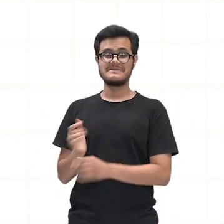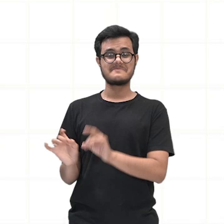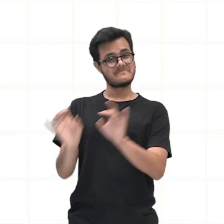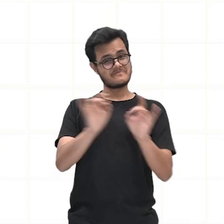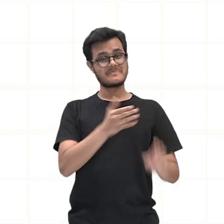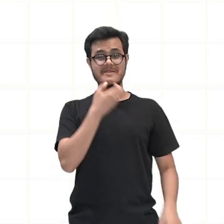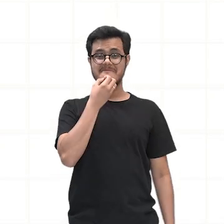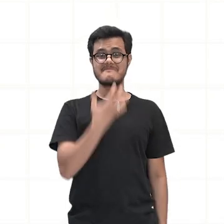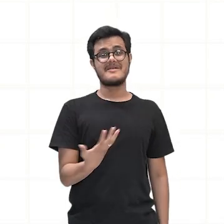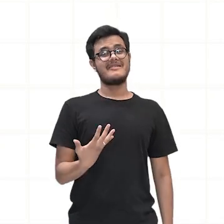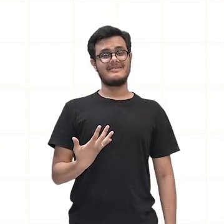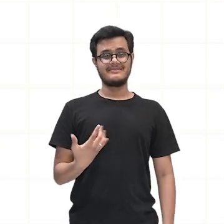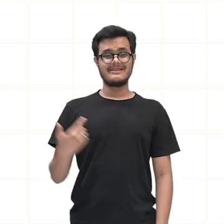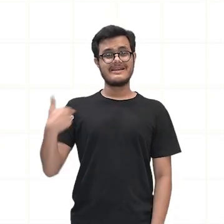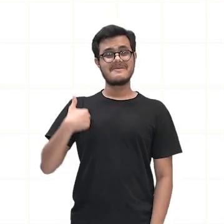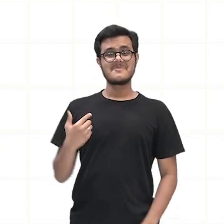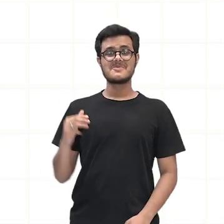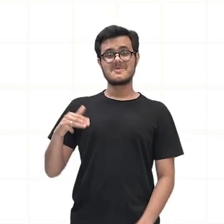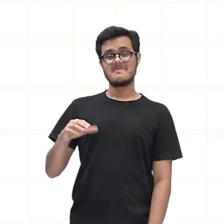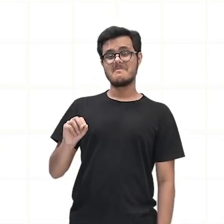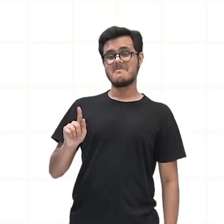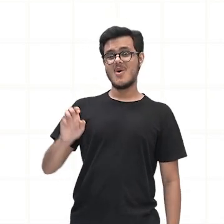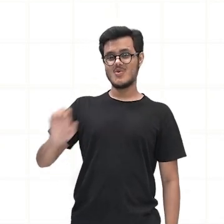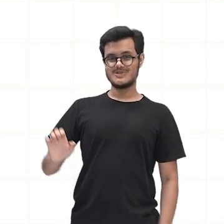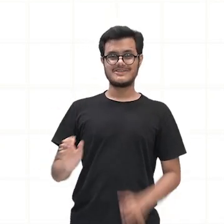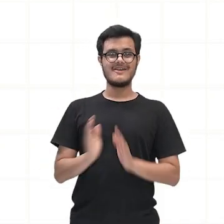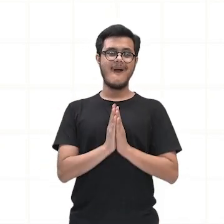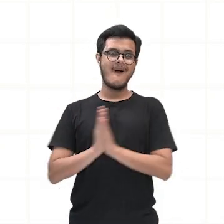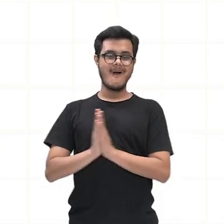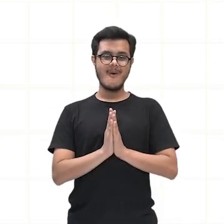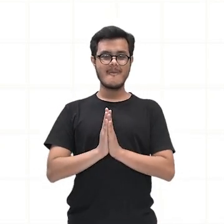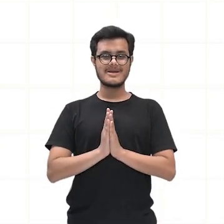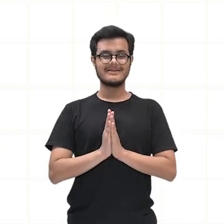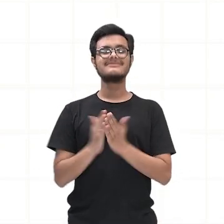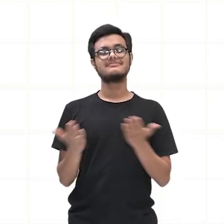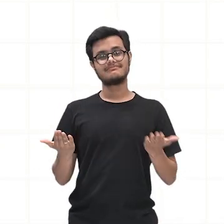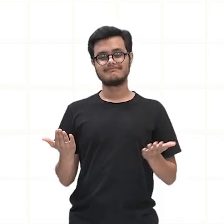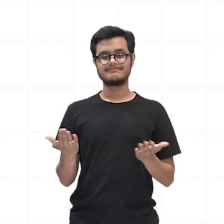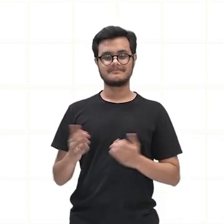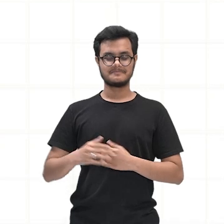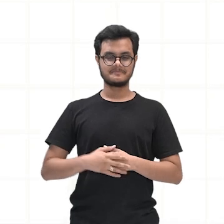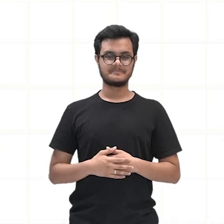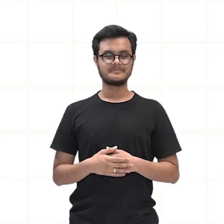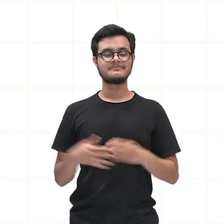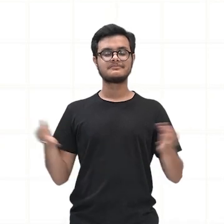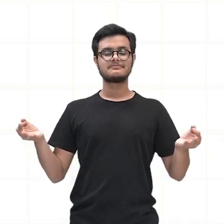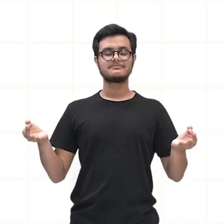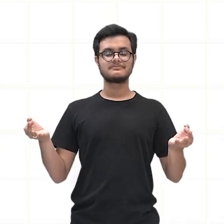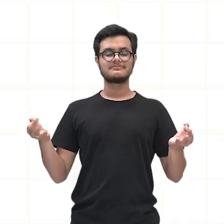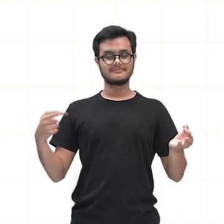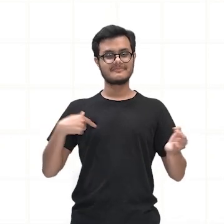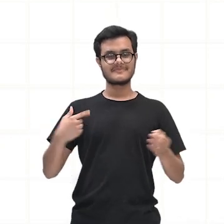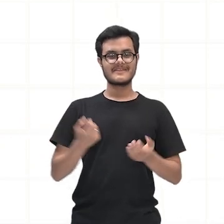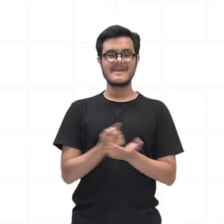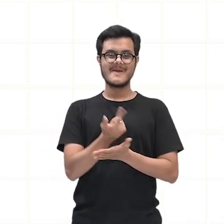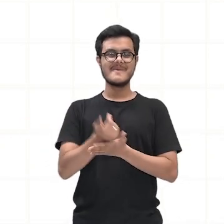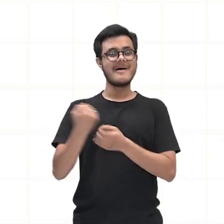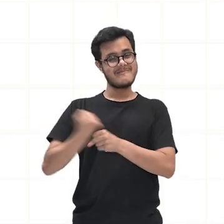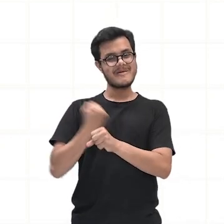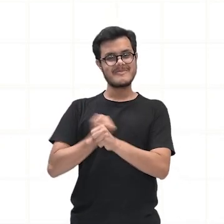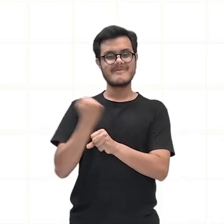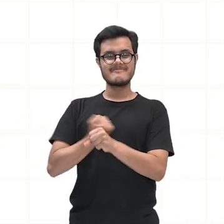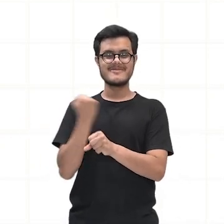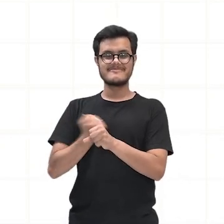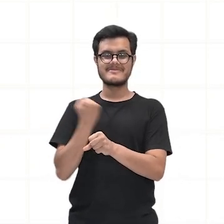e quem ganhava com isso eram os monges, que eram os principais fabricantes dessas imagens, dessas esculturas,